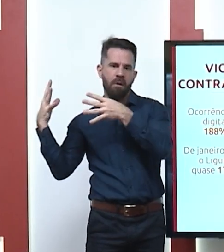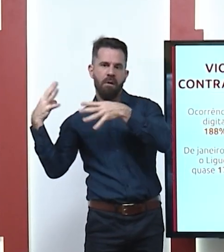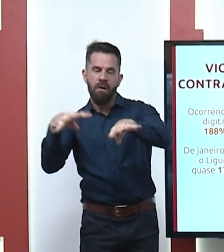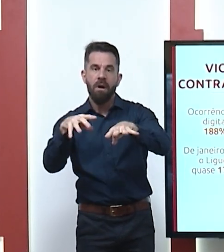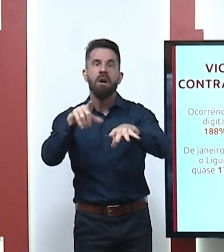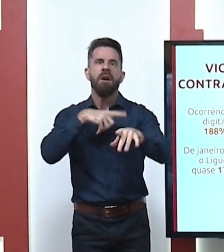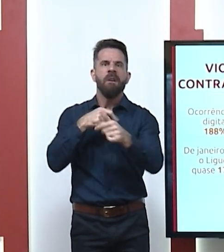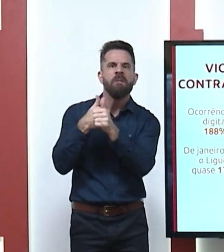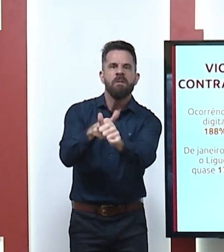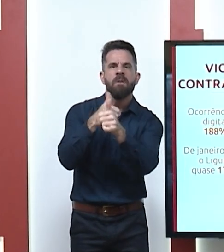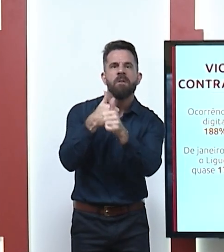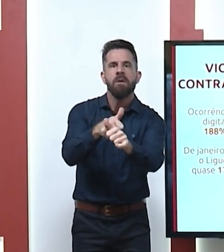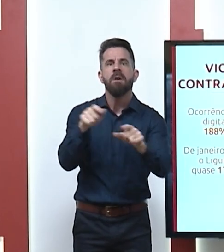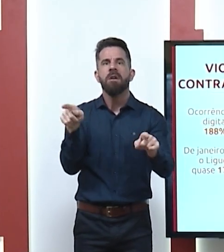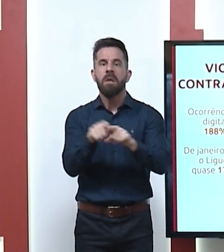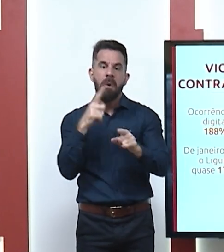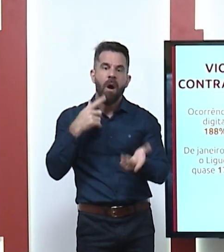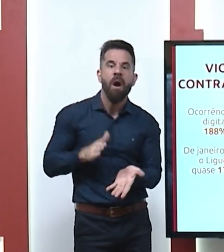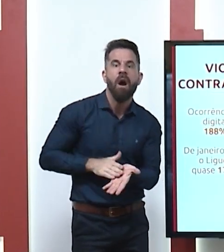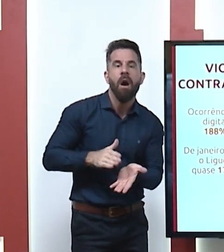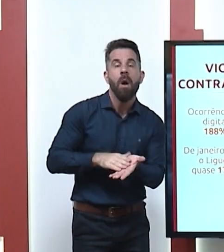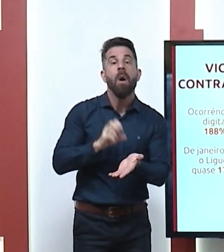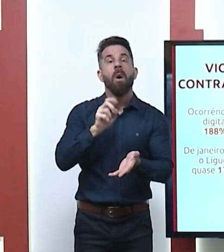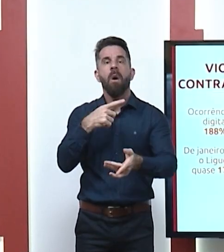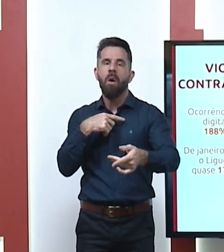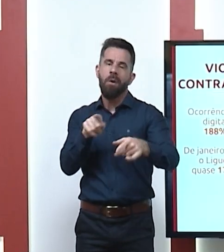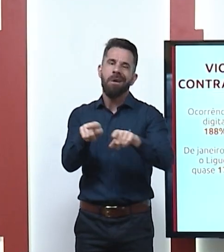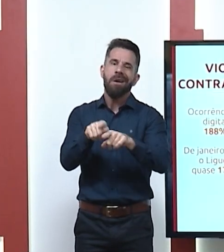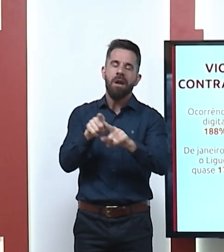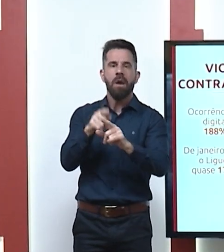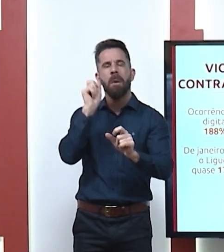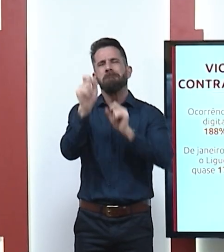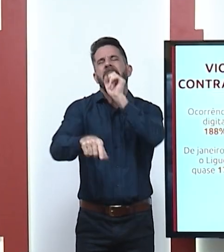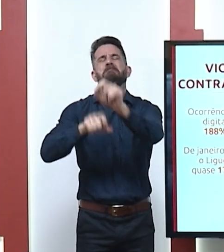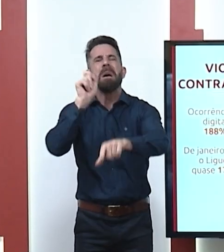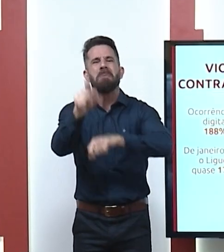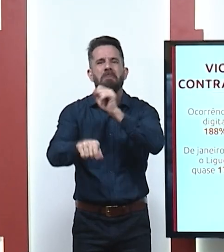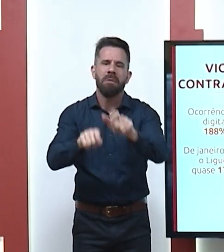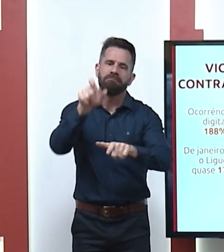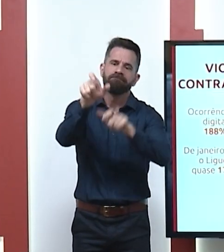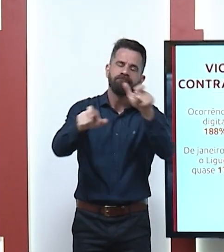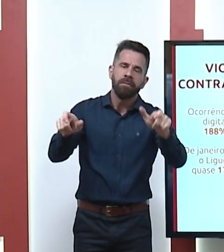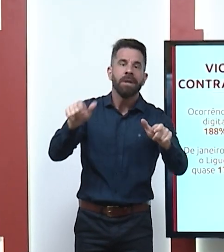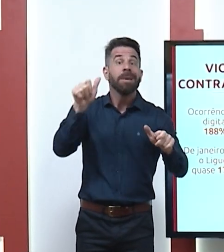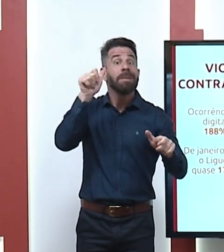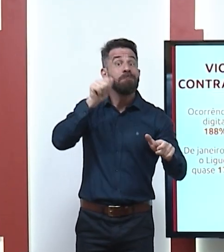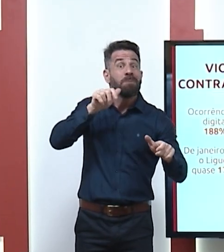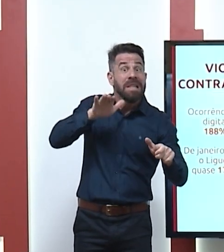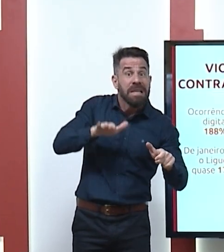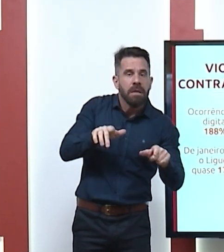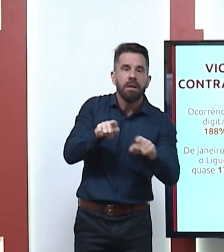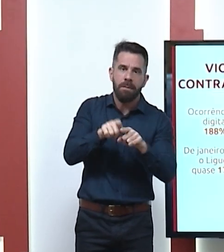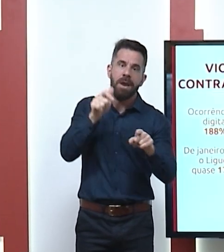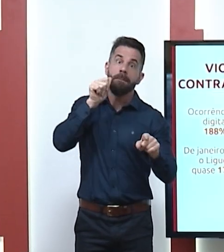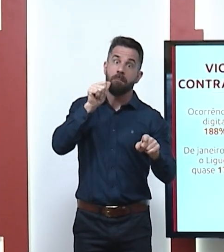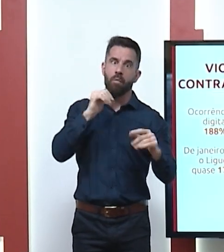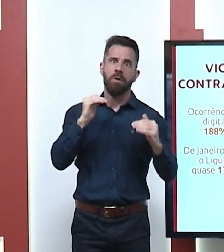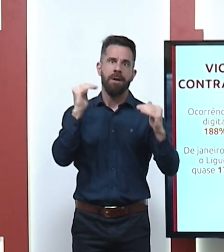perseguir, chantagear ou ferir a dignidade e o corpo de meninas e mulheres.